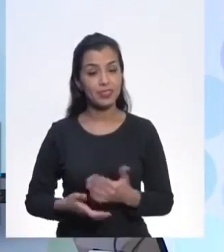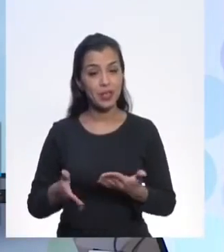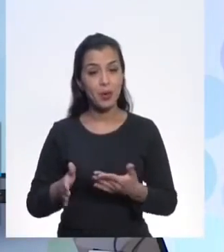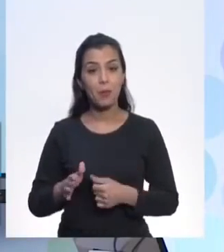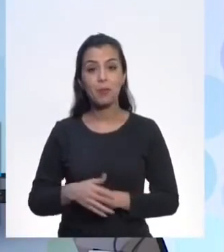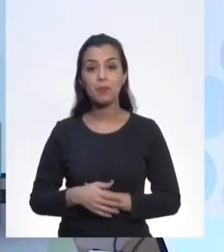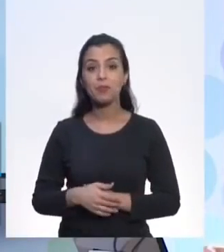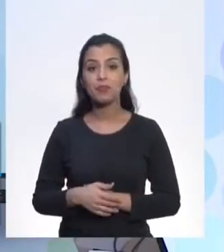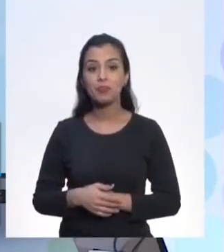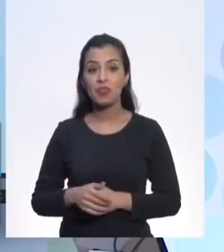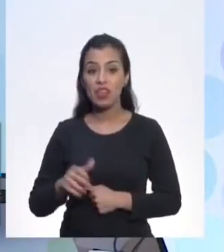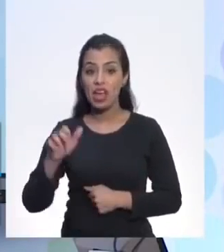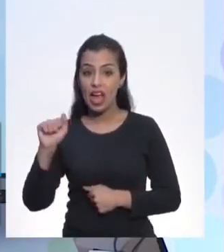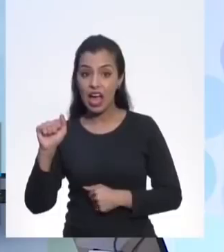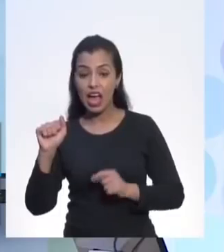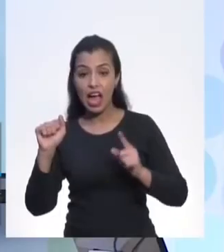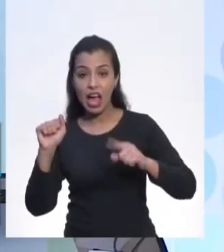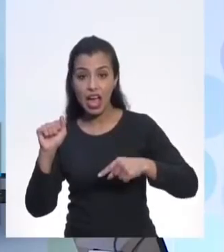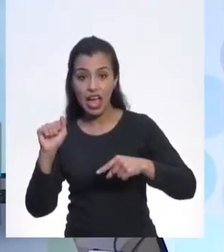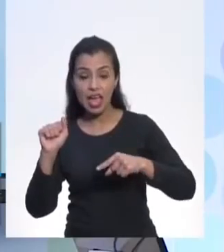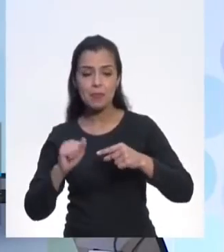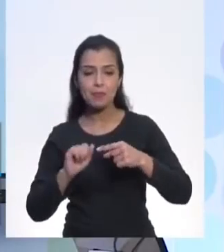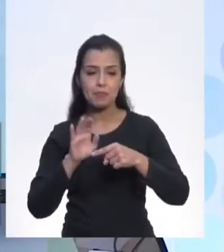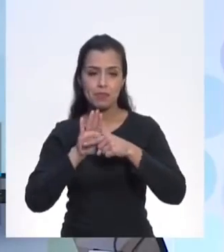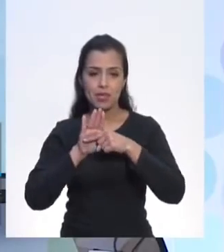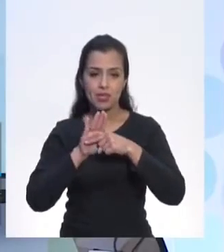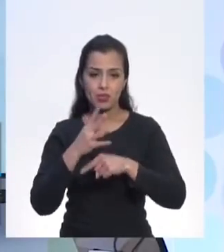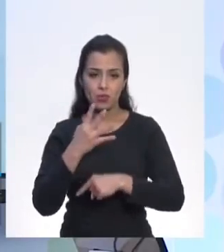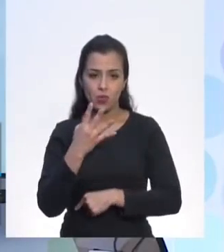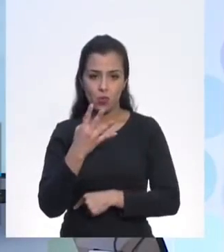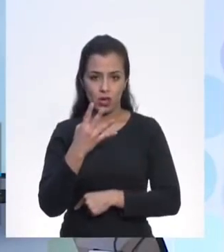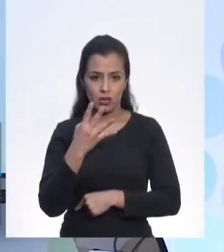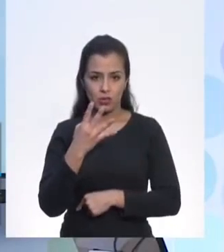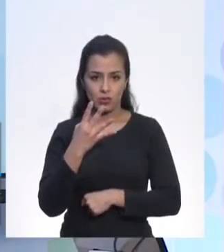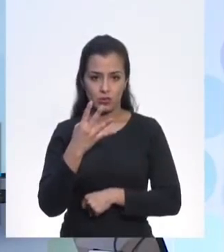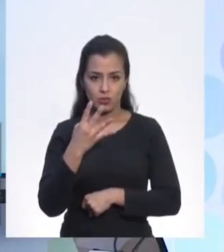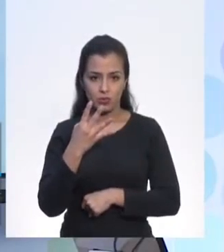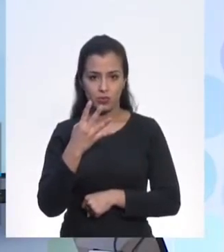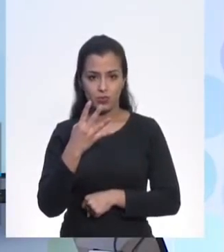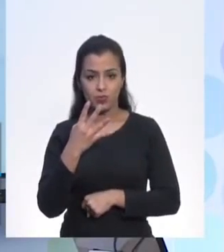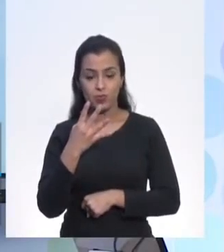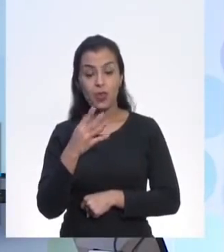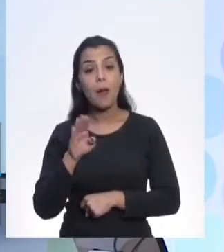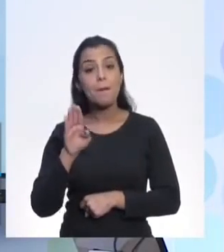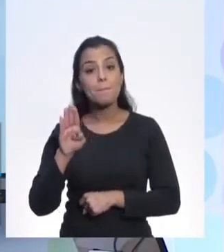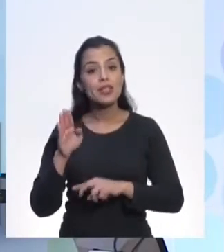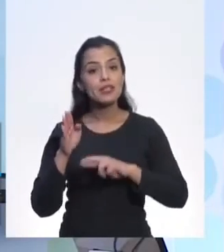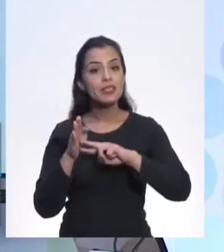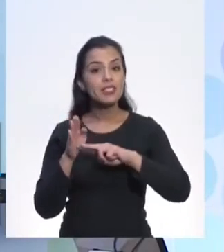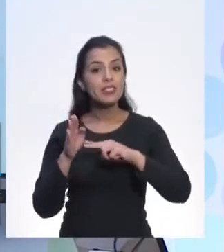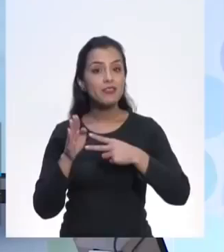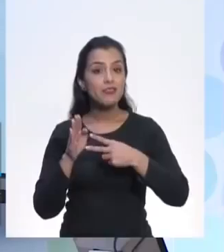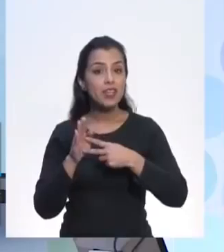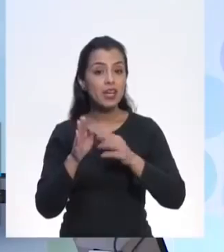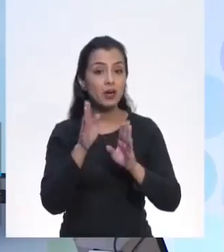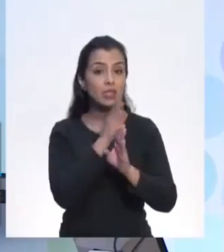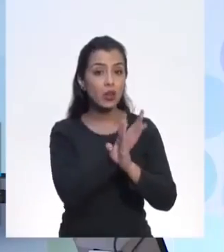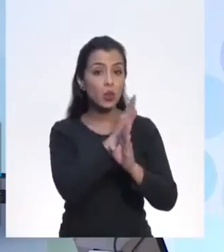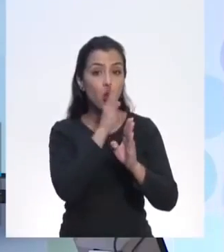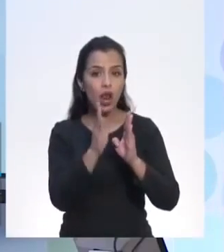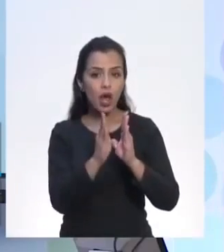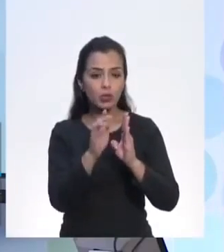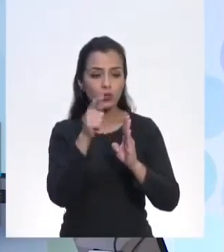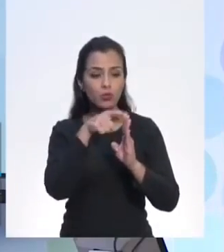menos 4. O B é quem acompanha x. O 1 está invisível, lembra disso? Então, o B é menos